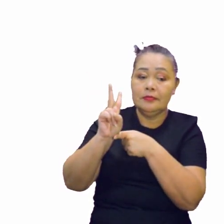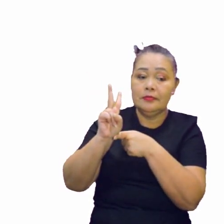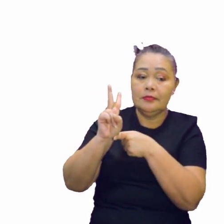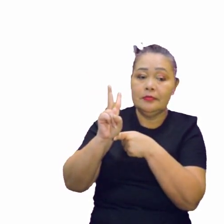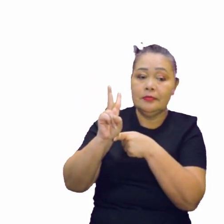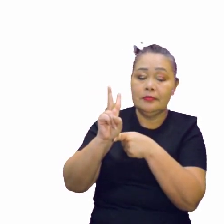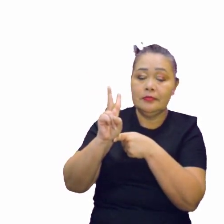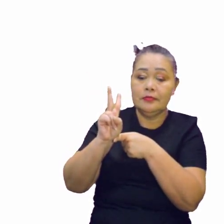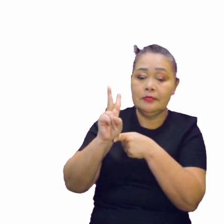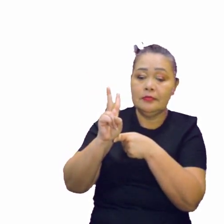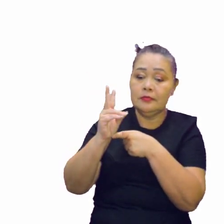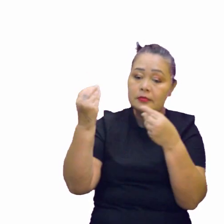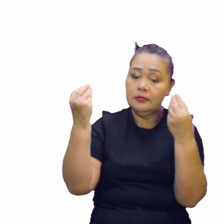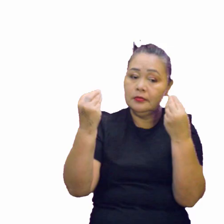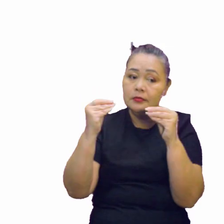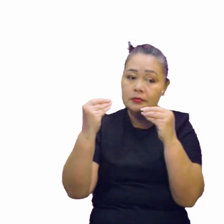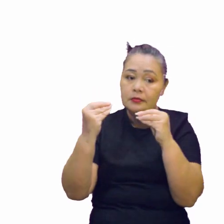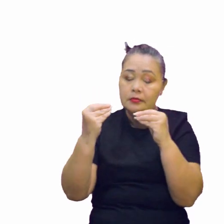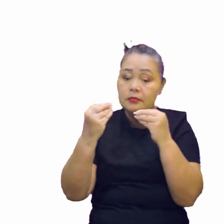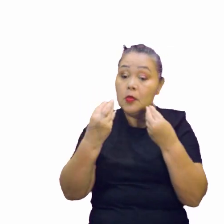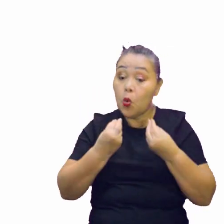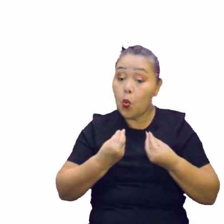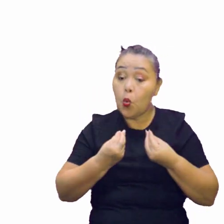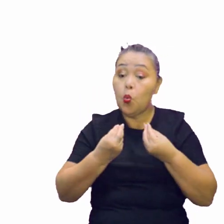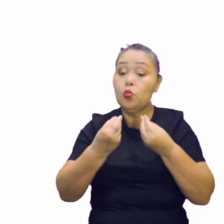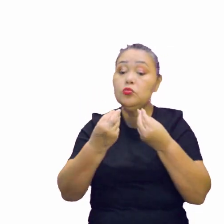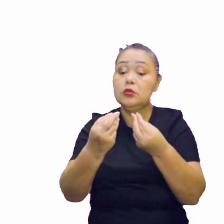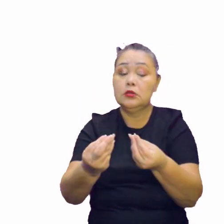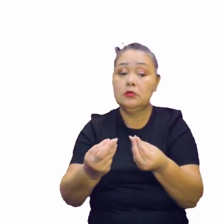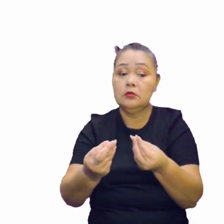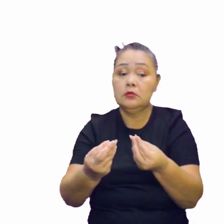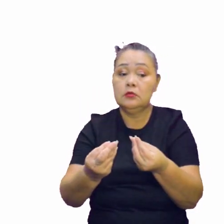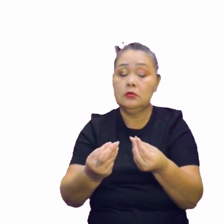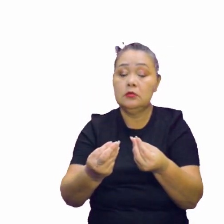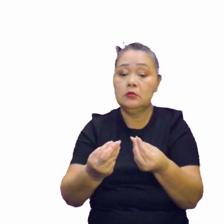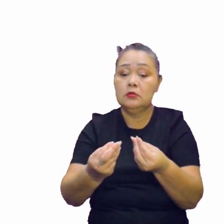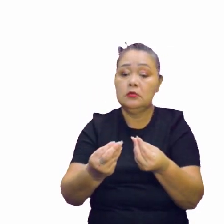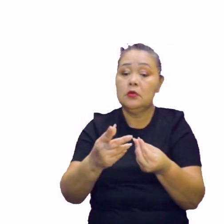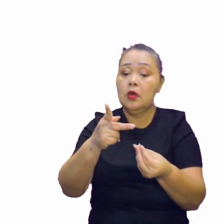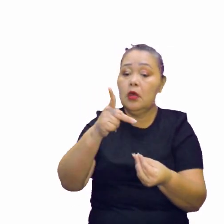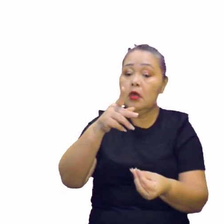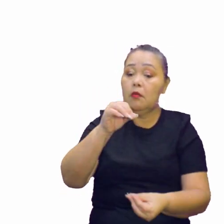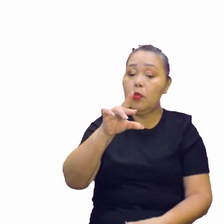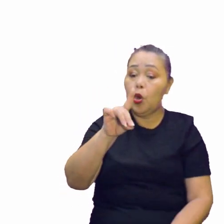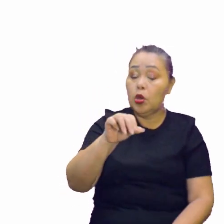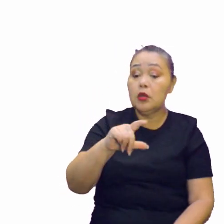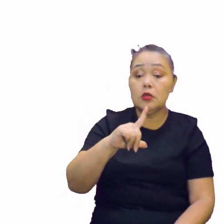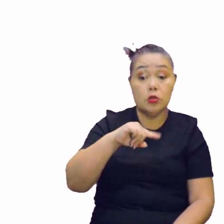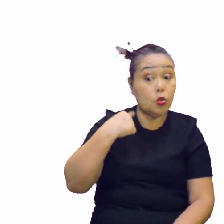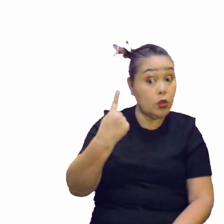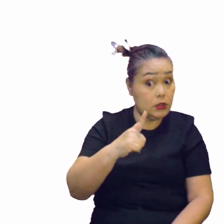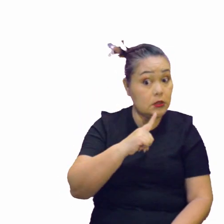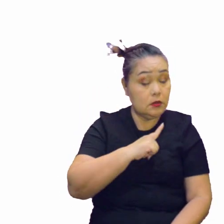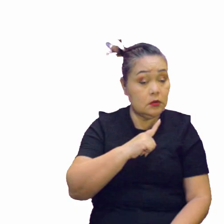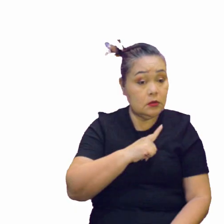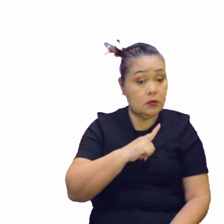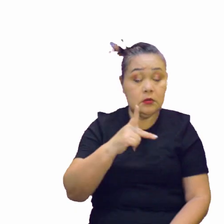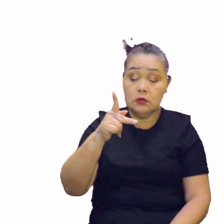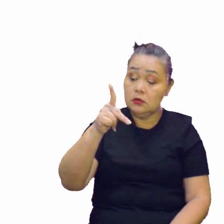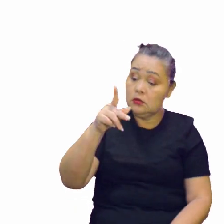Formação. Não, condução. Então, nós temos... Qual é a poda que nós temos, professor? Podas